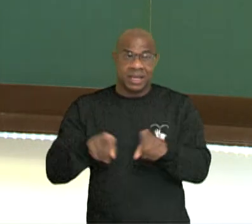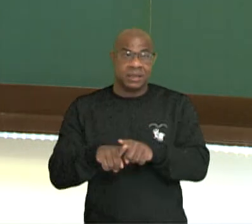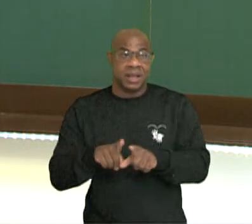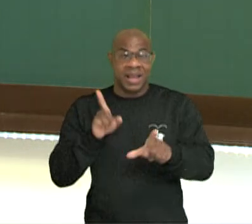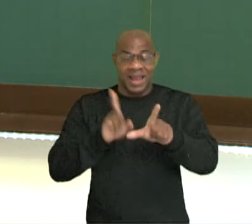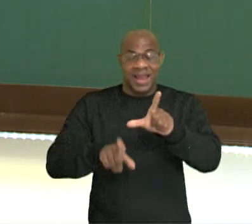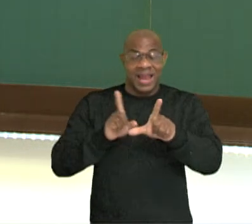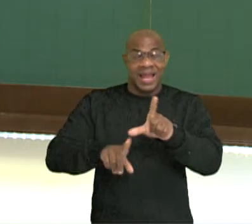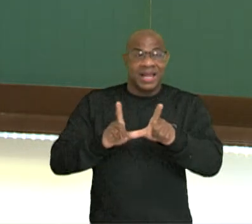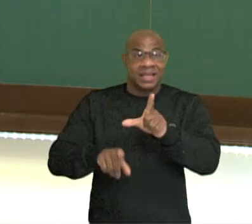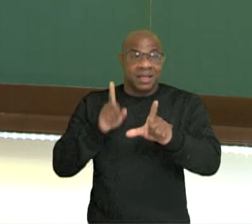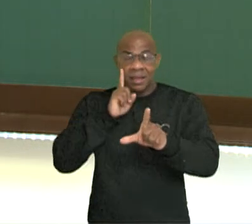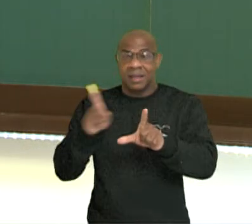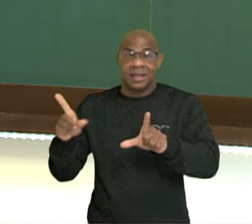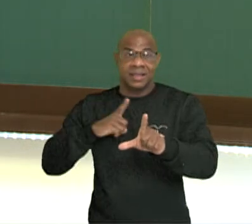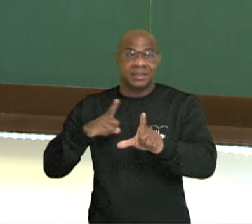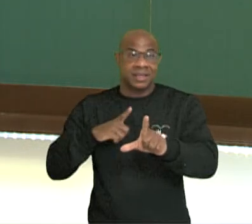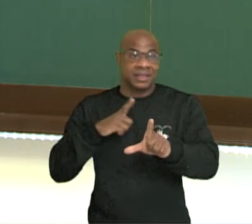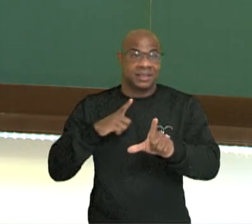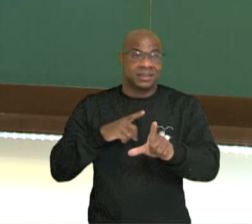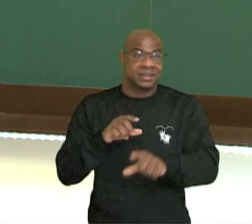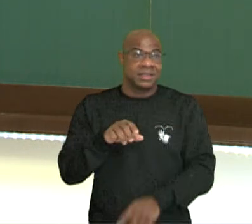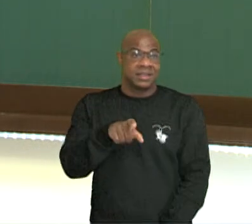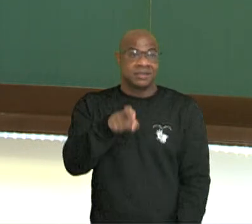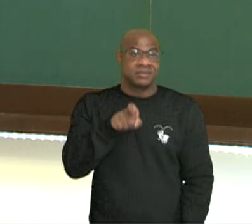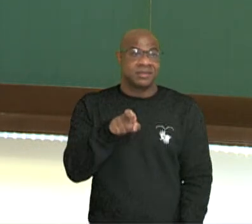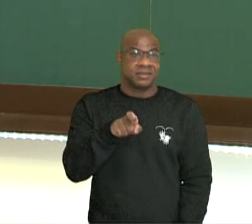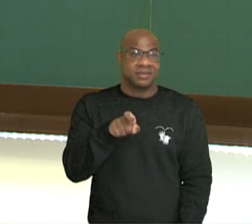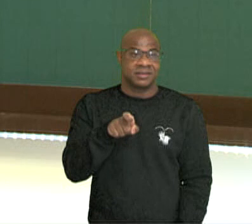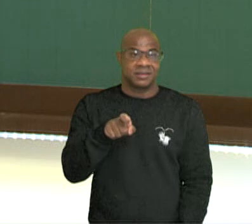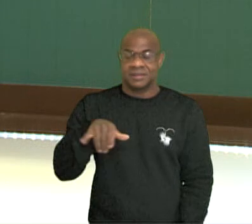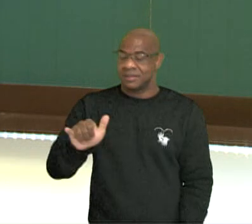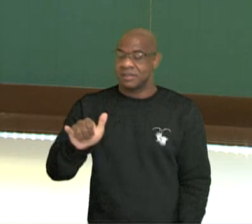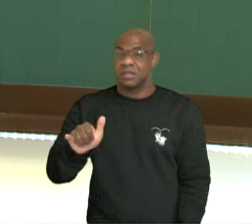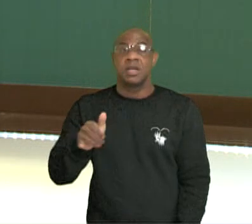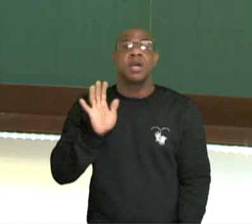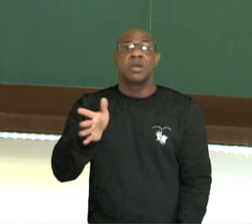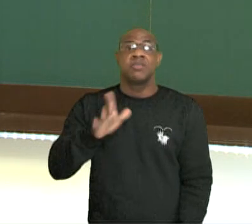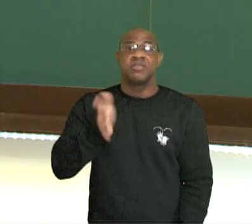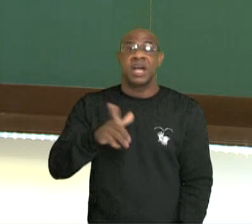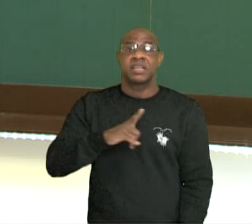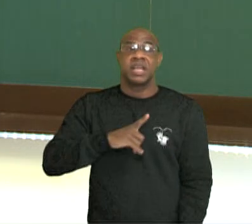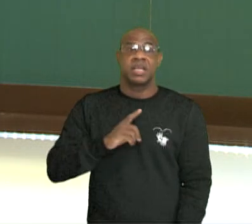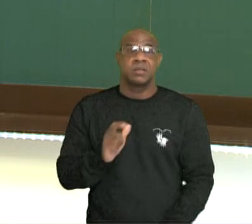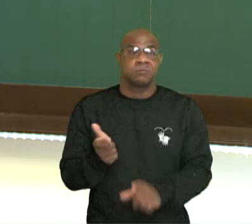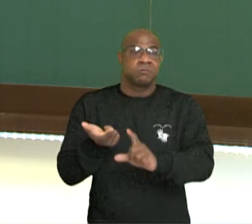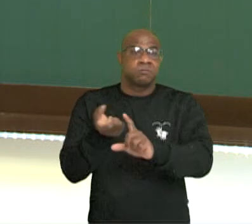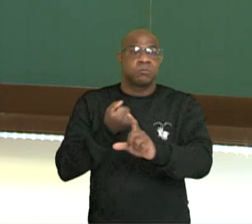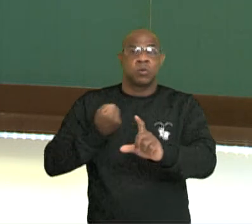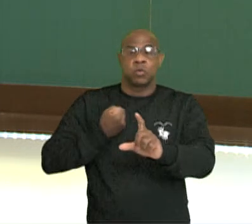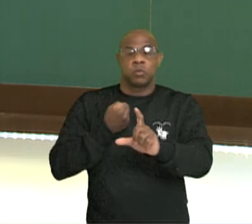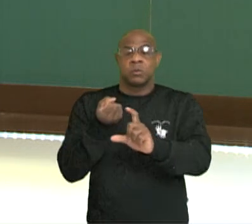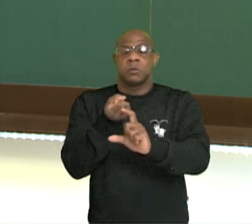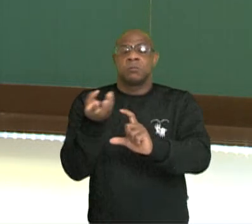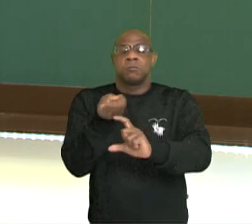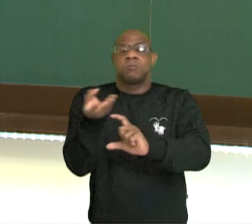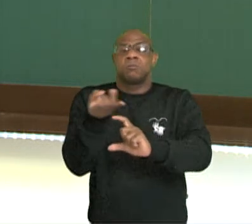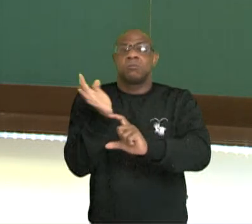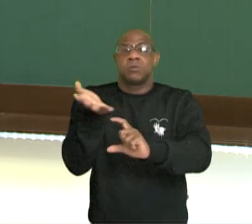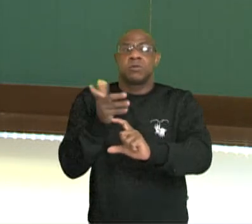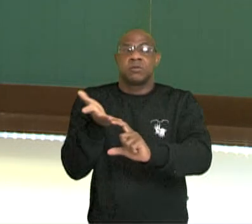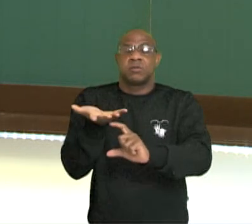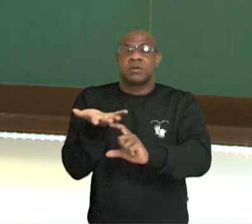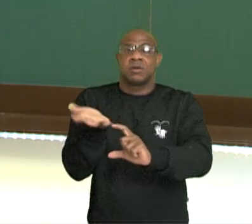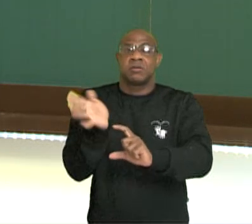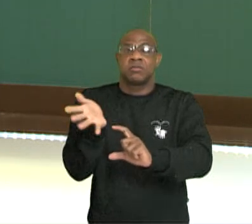o coeficiente, a parte literal, x e o y, eles também têm expoentes. Como é que eu vou trabalhar a potência